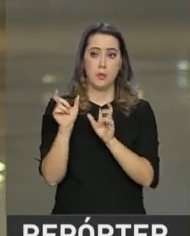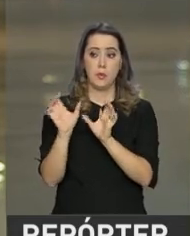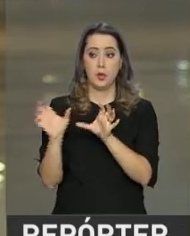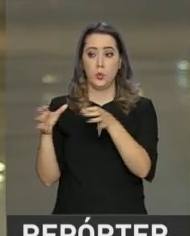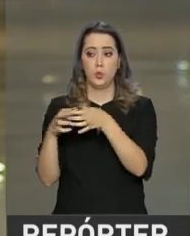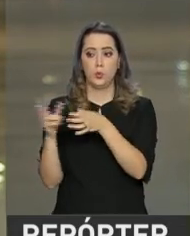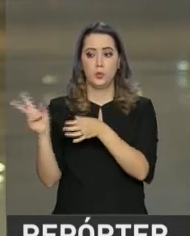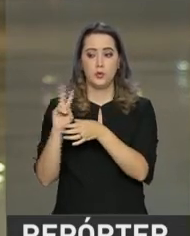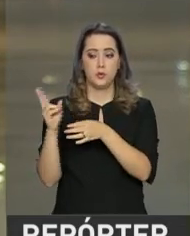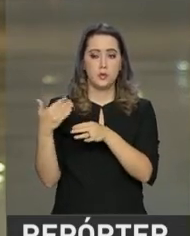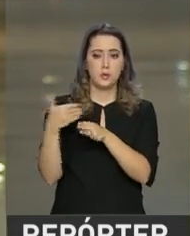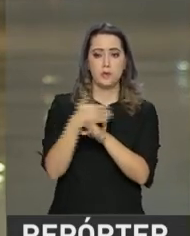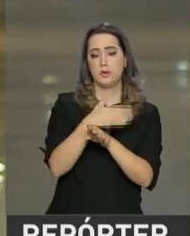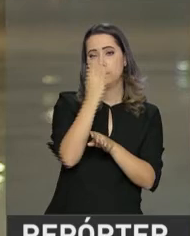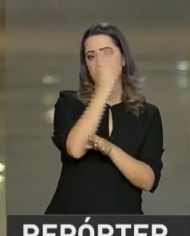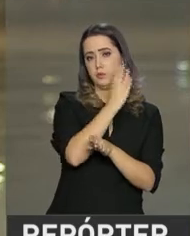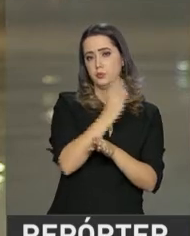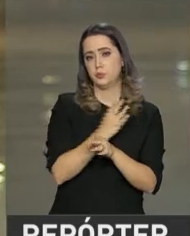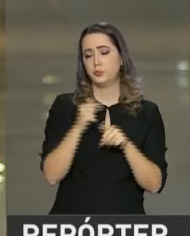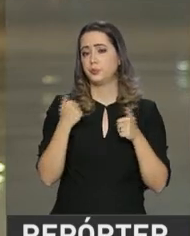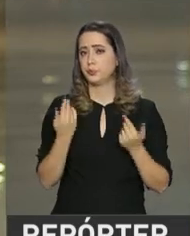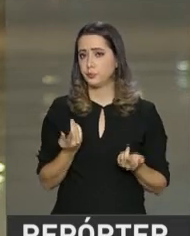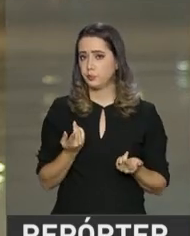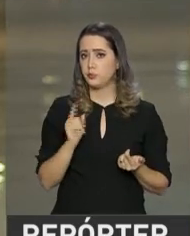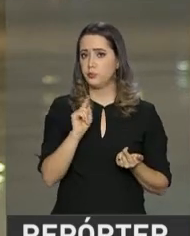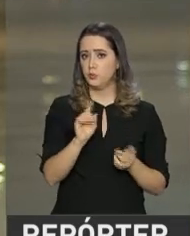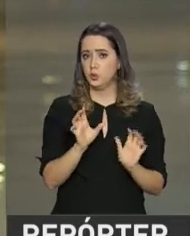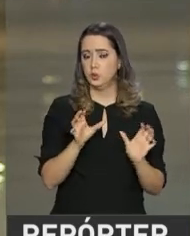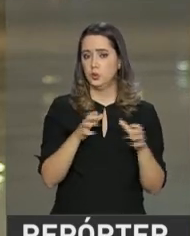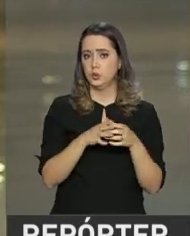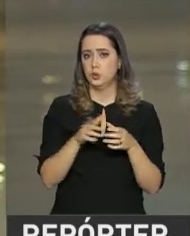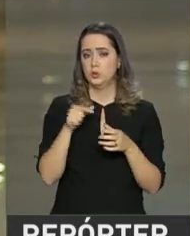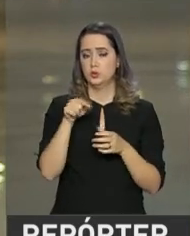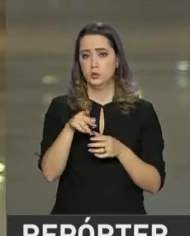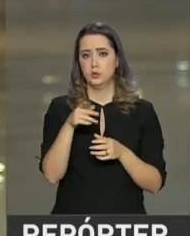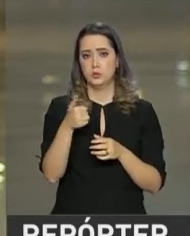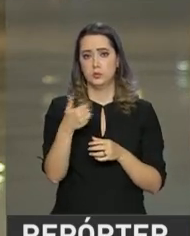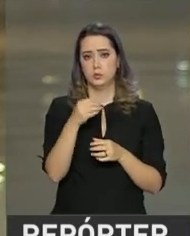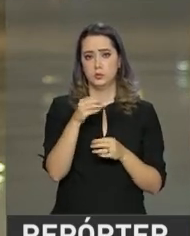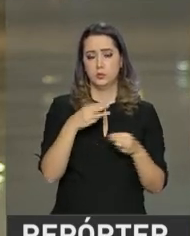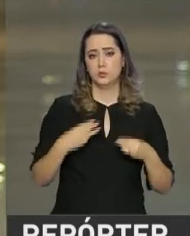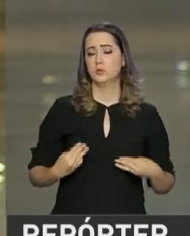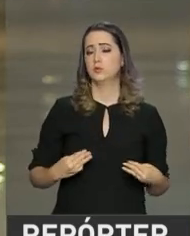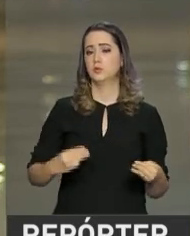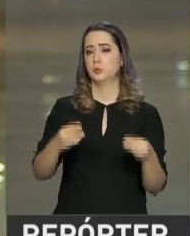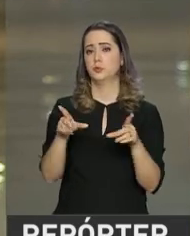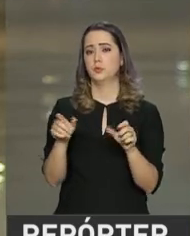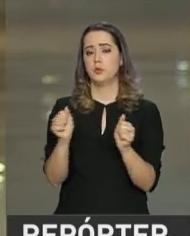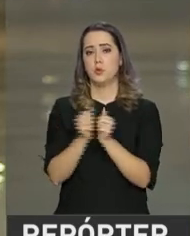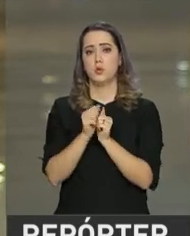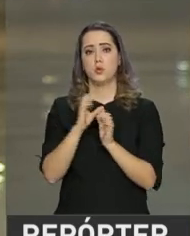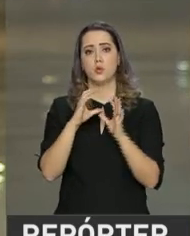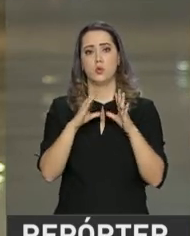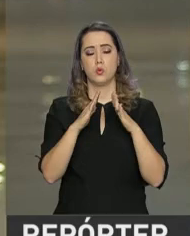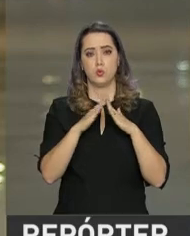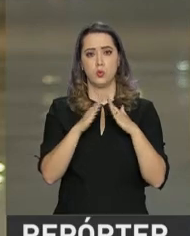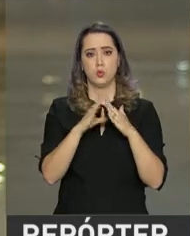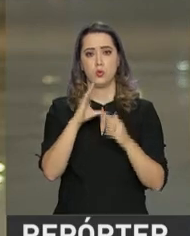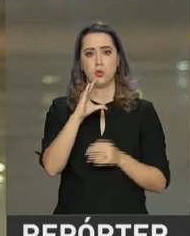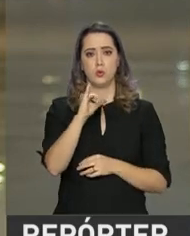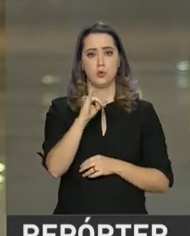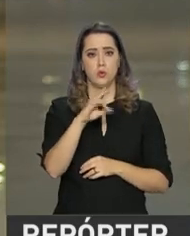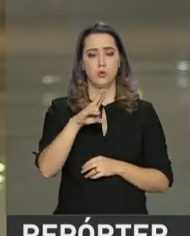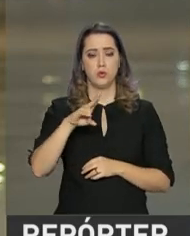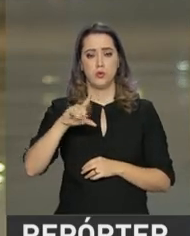venezuelanos que entram no brasil de acordo com comitê formado por dez ministérios e à casa civil mais de